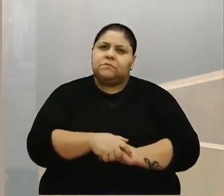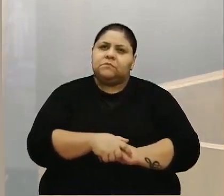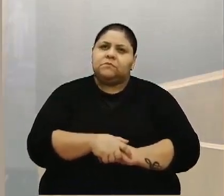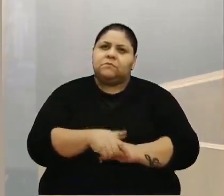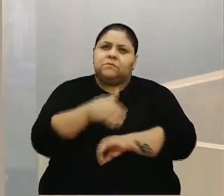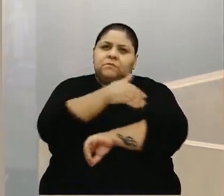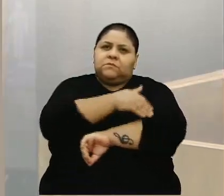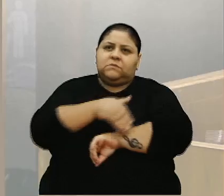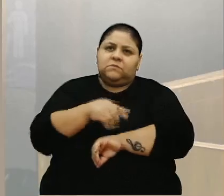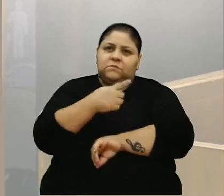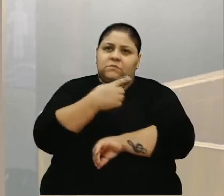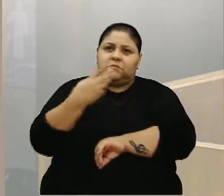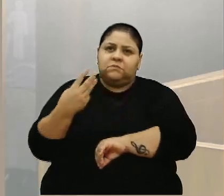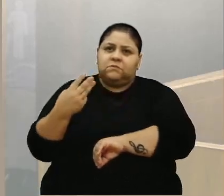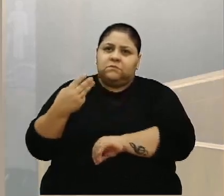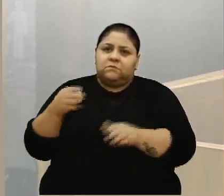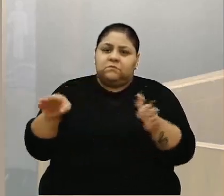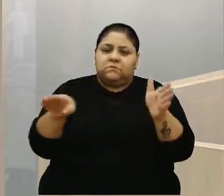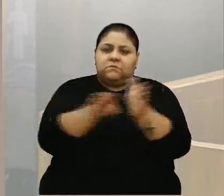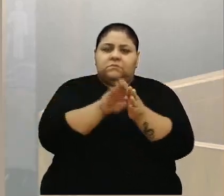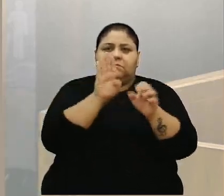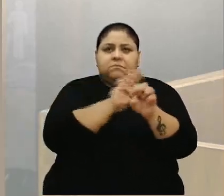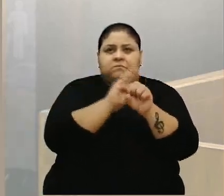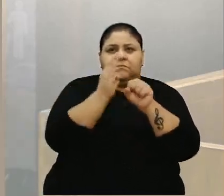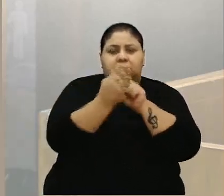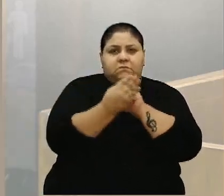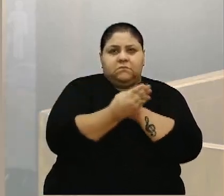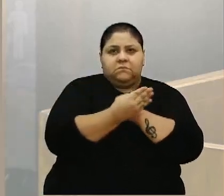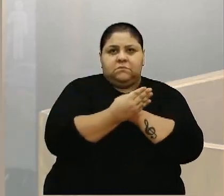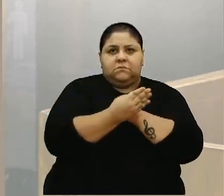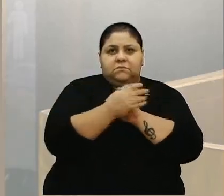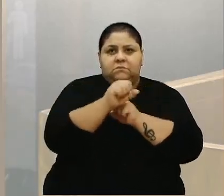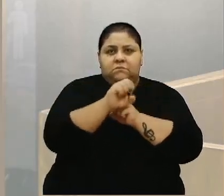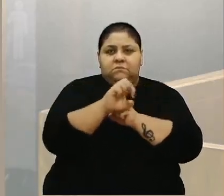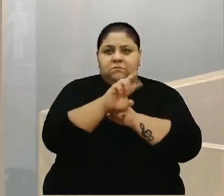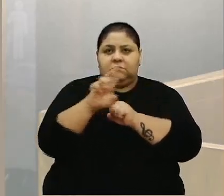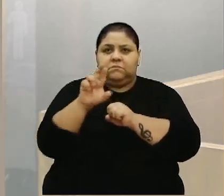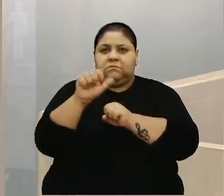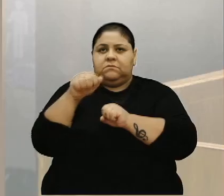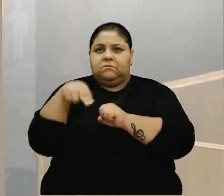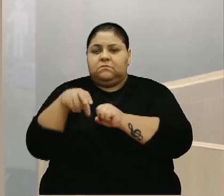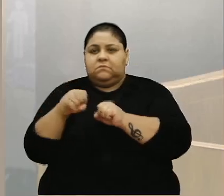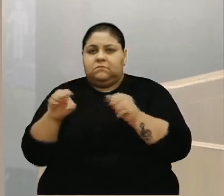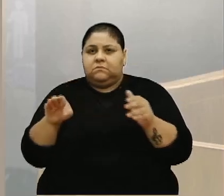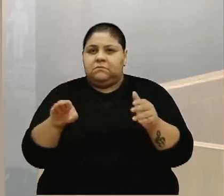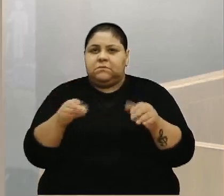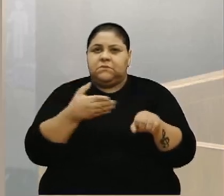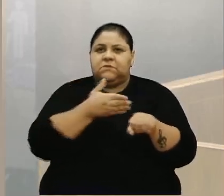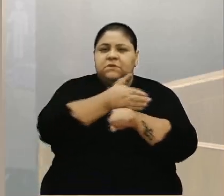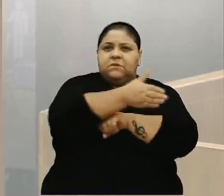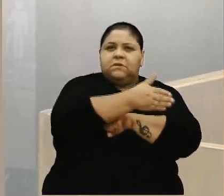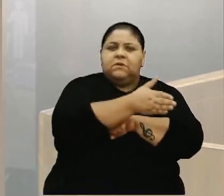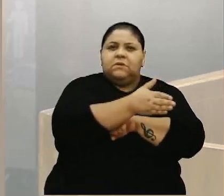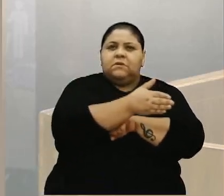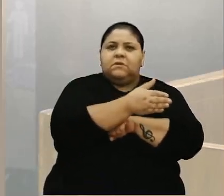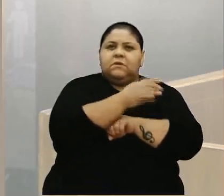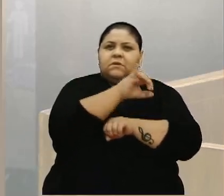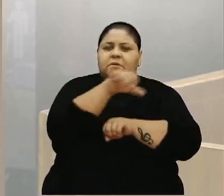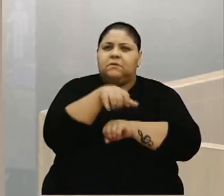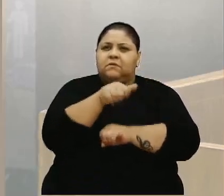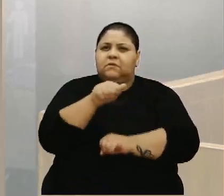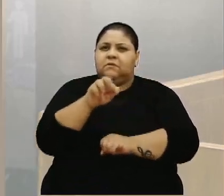Rua 13 é uma entrada ali pelo bairro Serrano, entrada ali pelo bairro